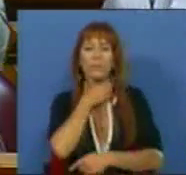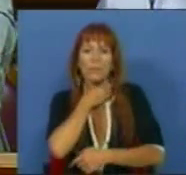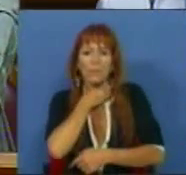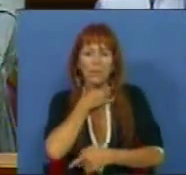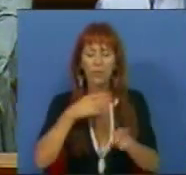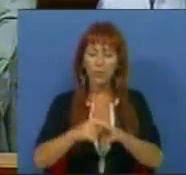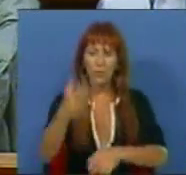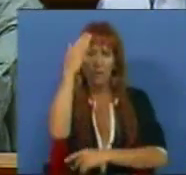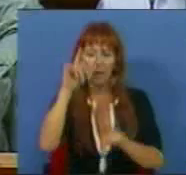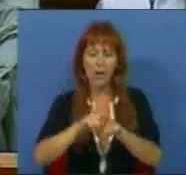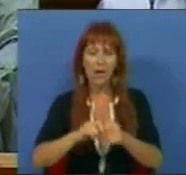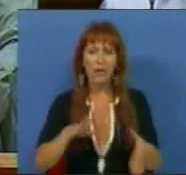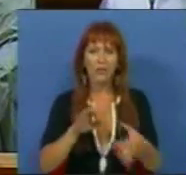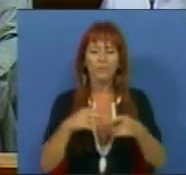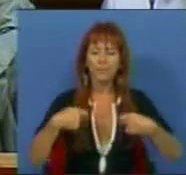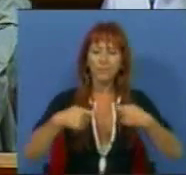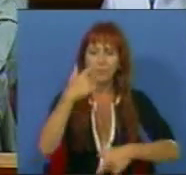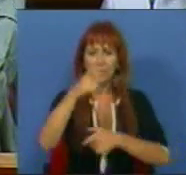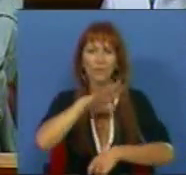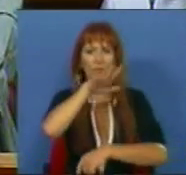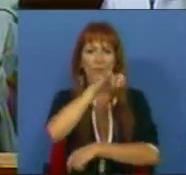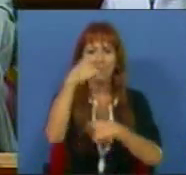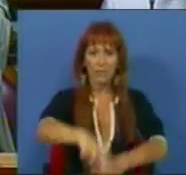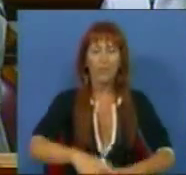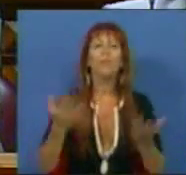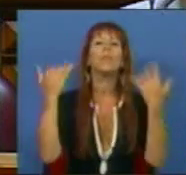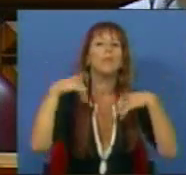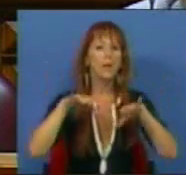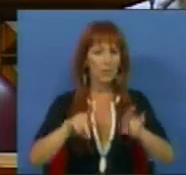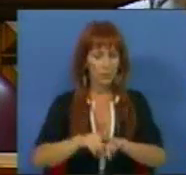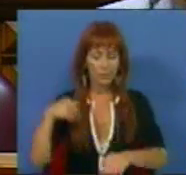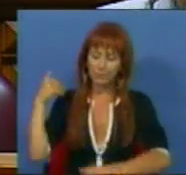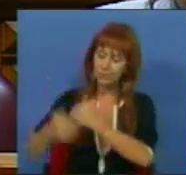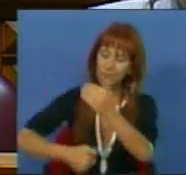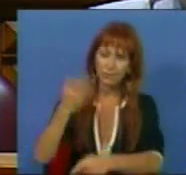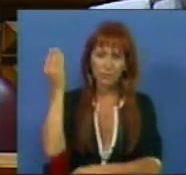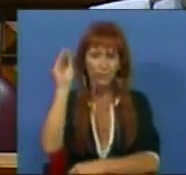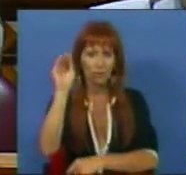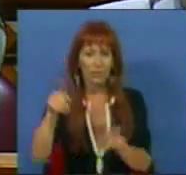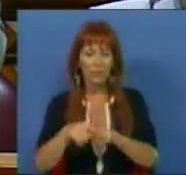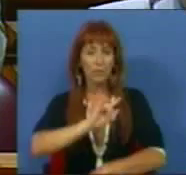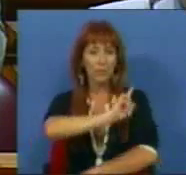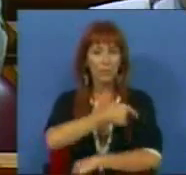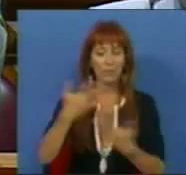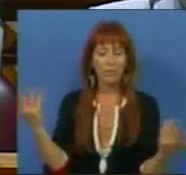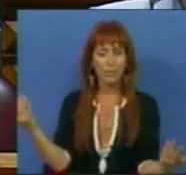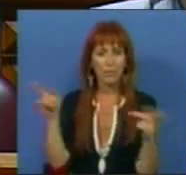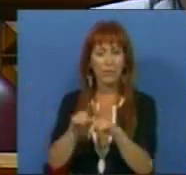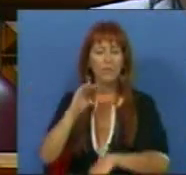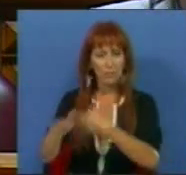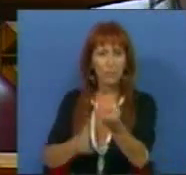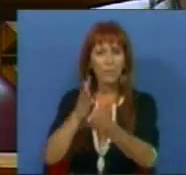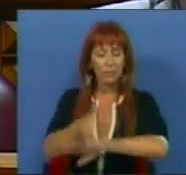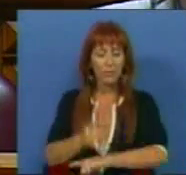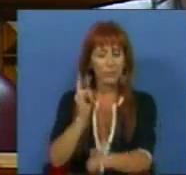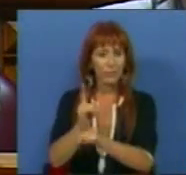asfixiaram a capacidade de consumo das famílias. Mas, entretanto, a banca e os poderosos